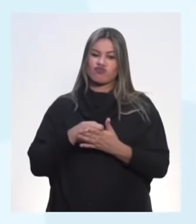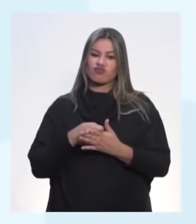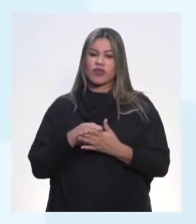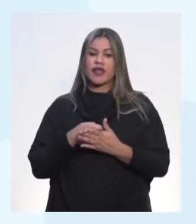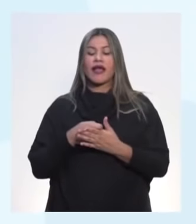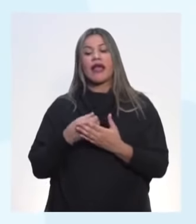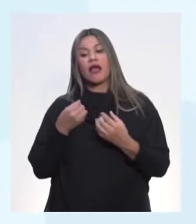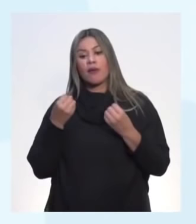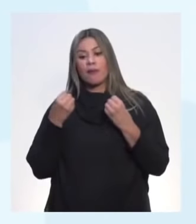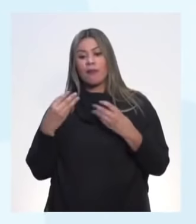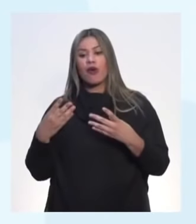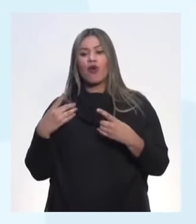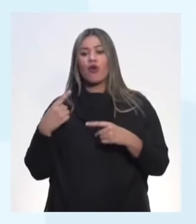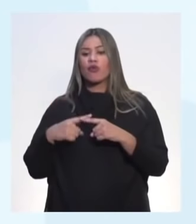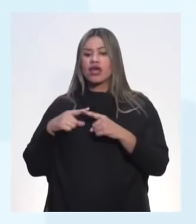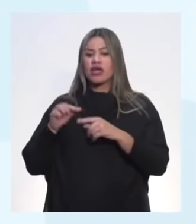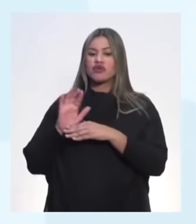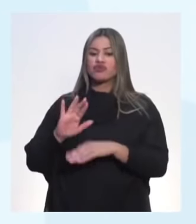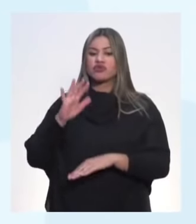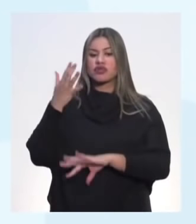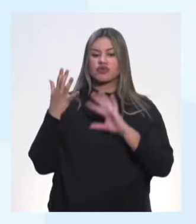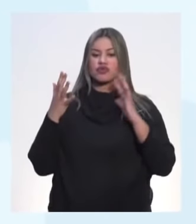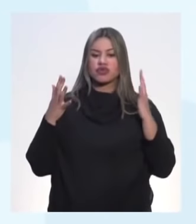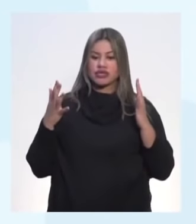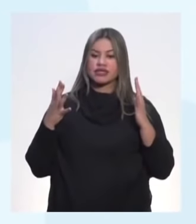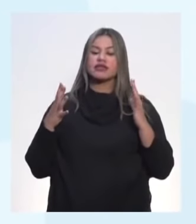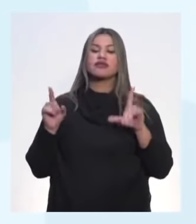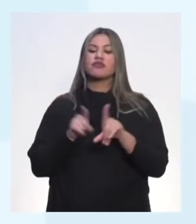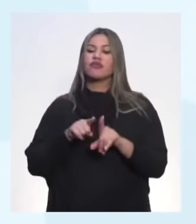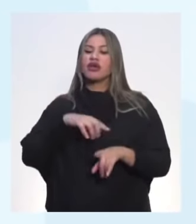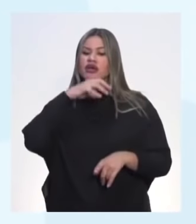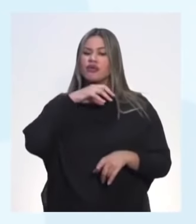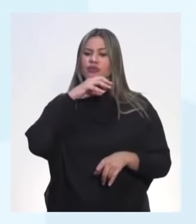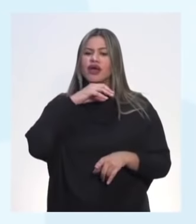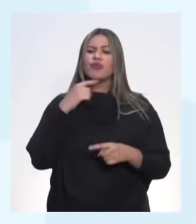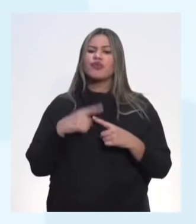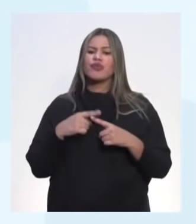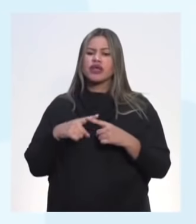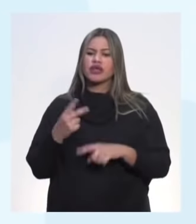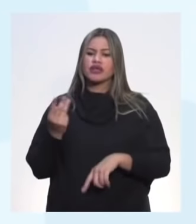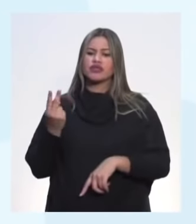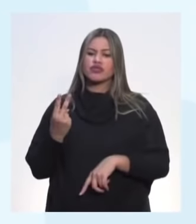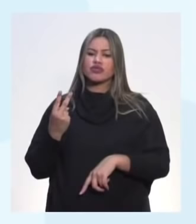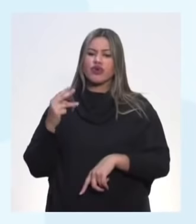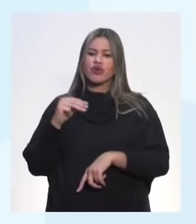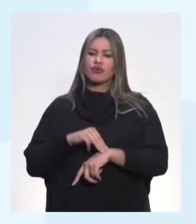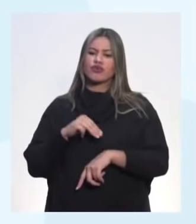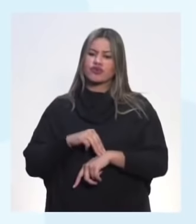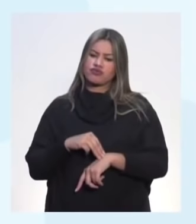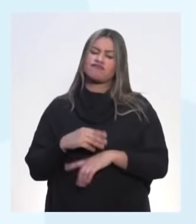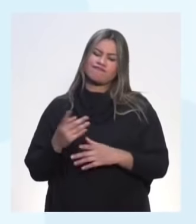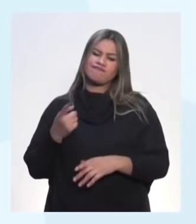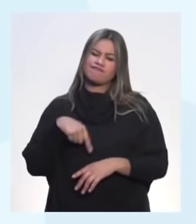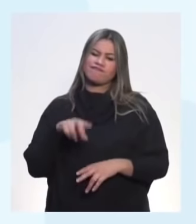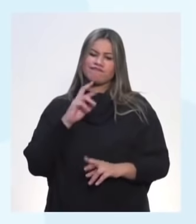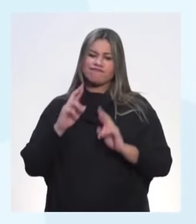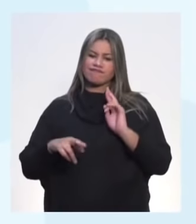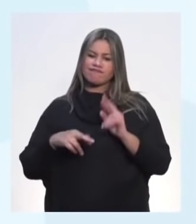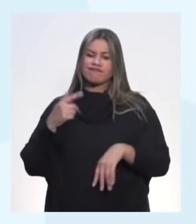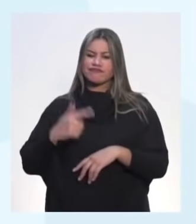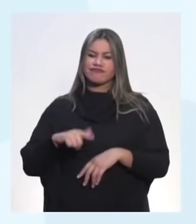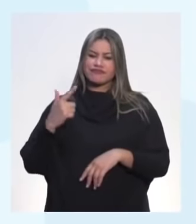bom para a natureza, em geral, e para os animais. Por quê? 2 minutos, porque meio que a gente já respondeu e vai ficar